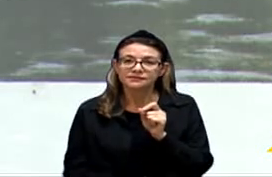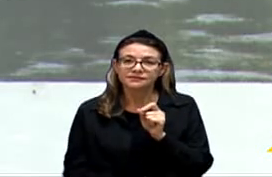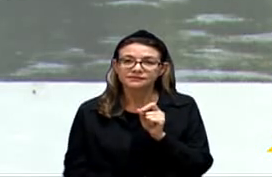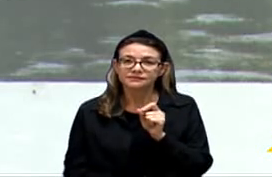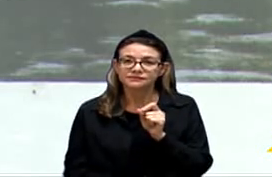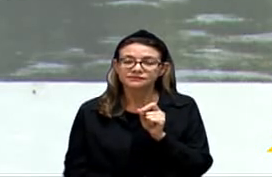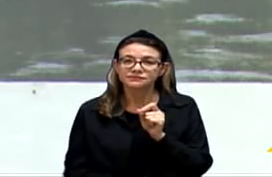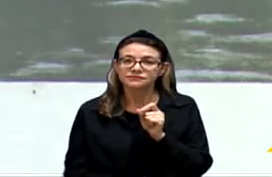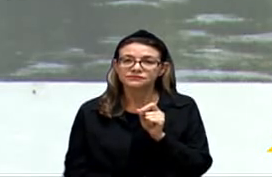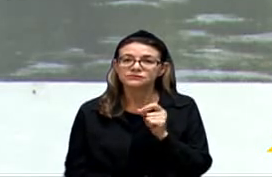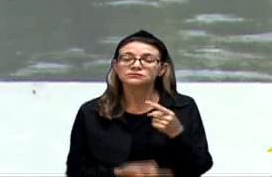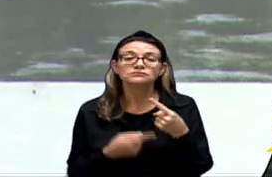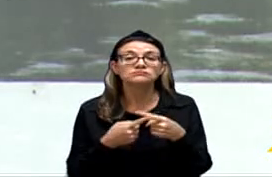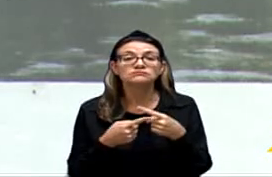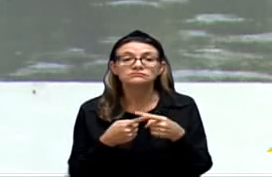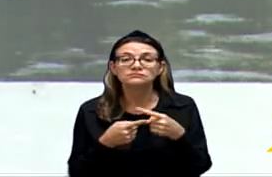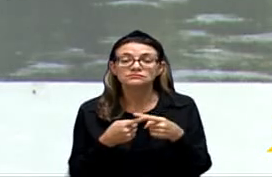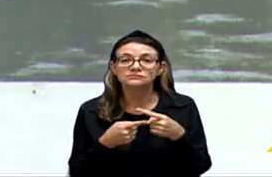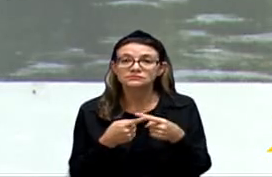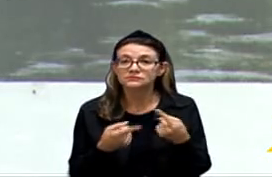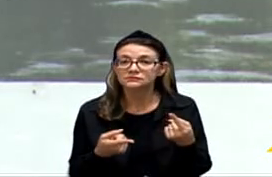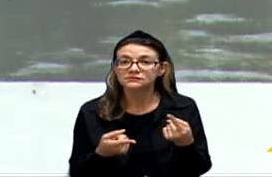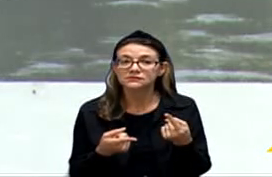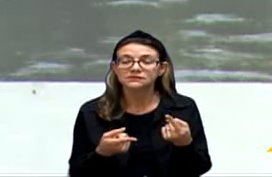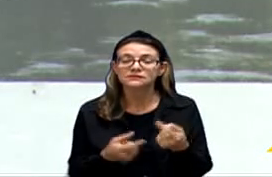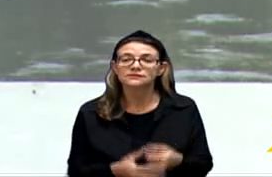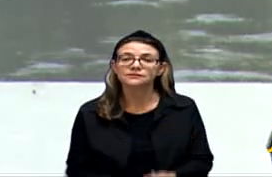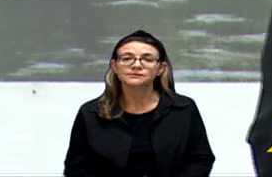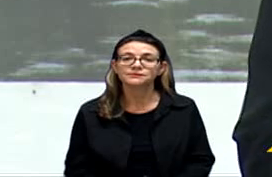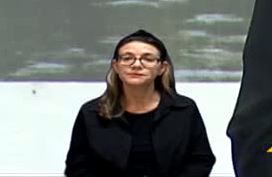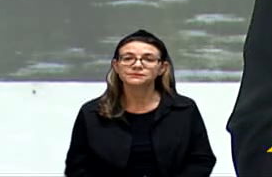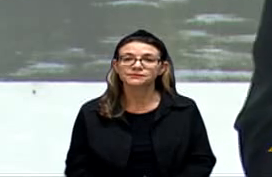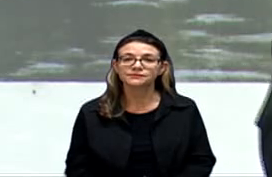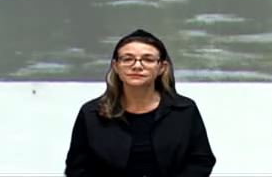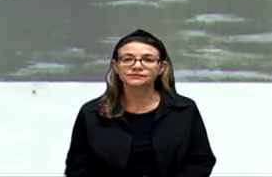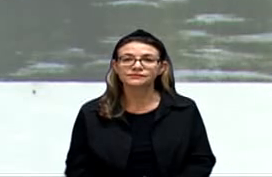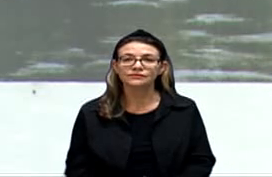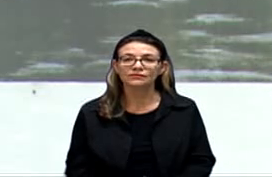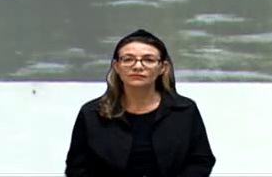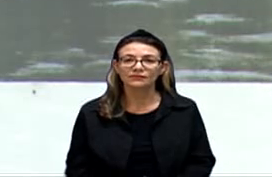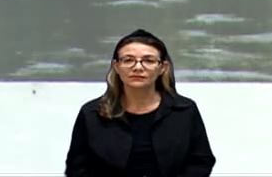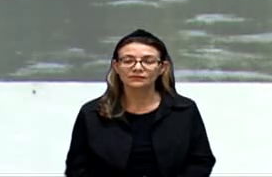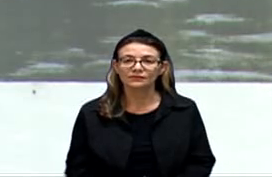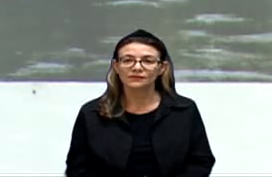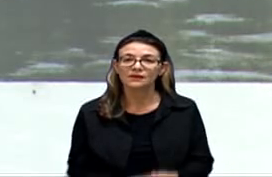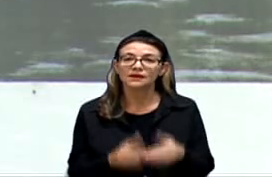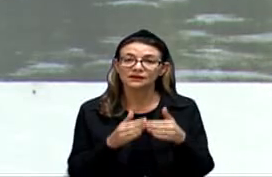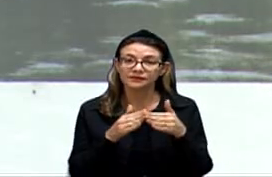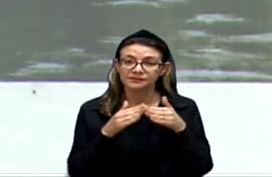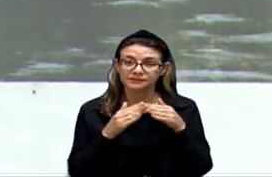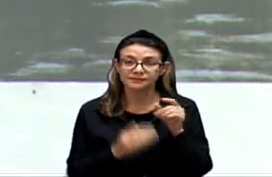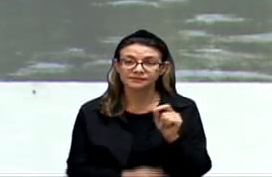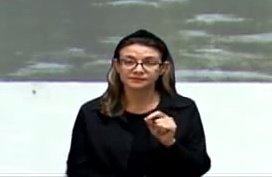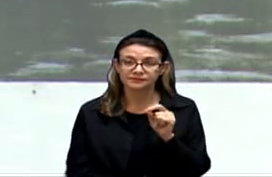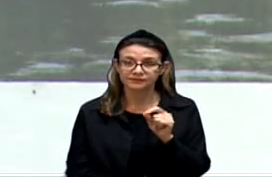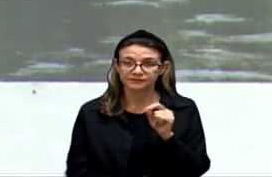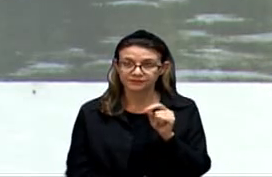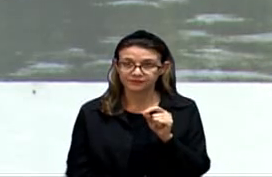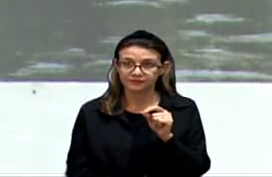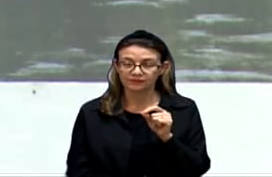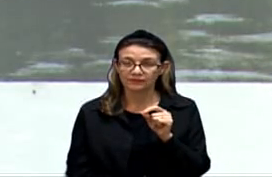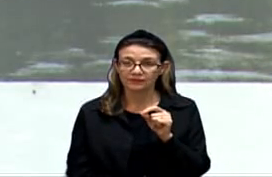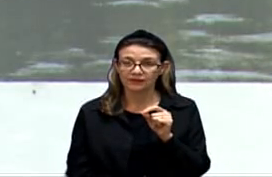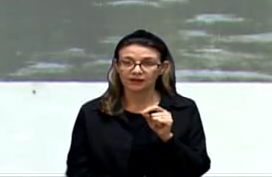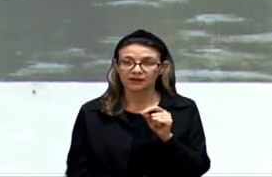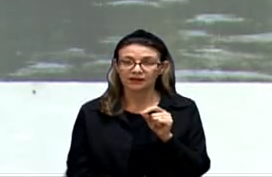a essa situação de que possa existir essa calamidade que está já existindo Então o que estou pedindo estou pedindo da municipal